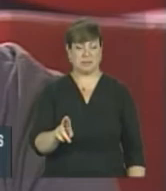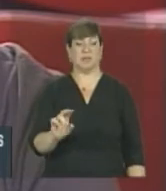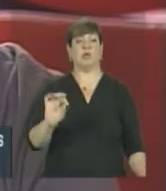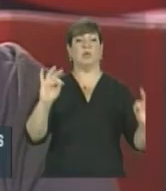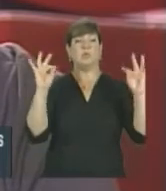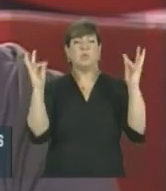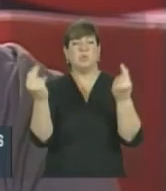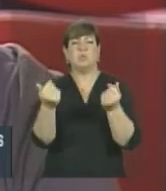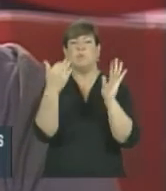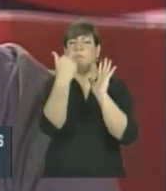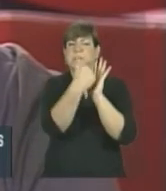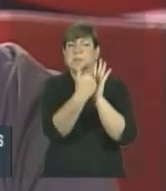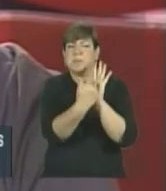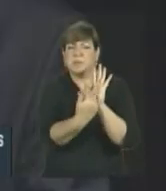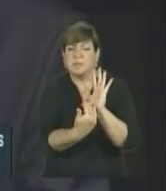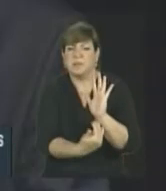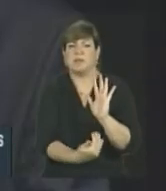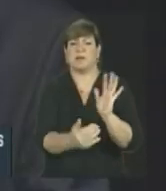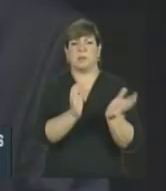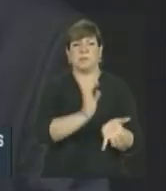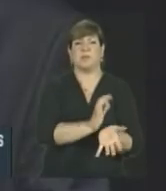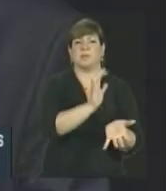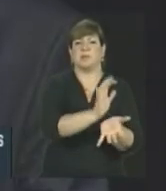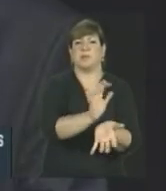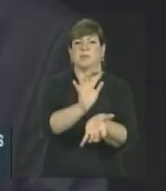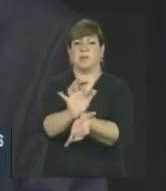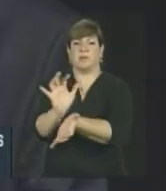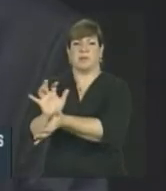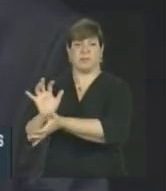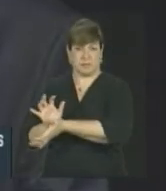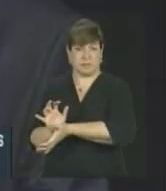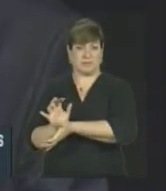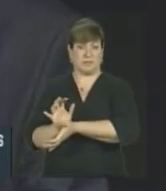todo o detalhe, modalidade por modalidade,